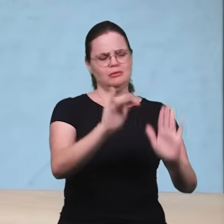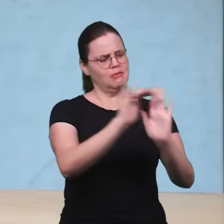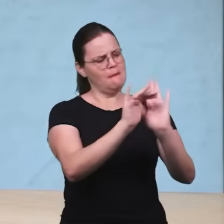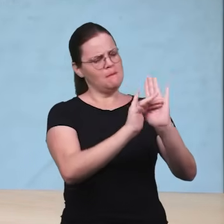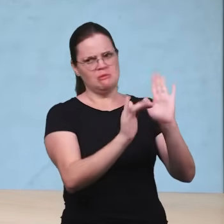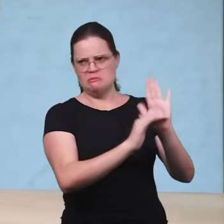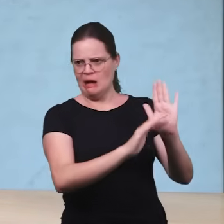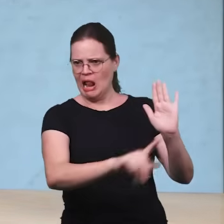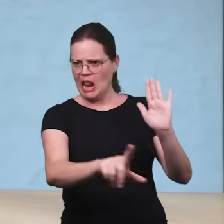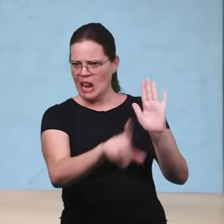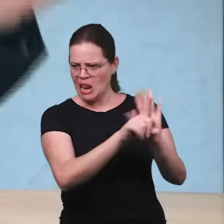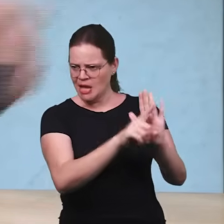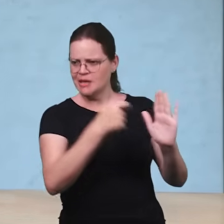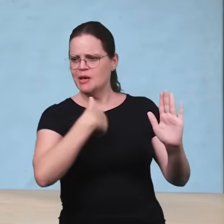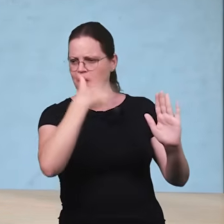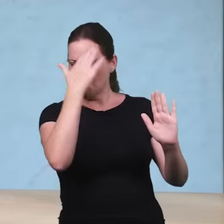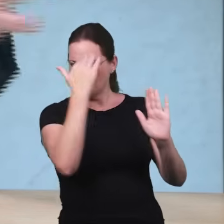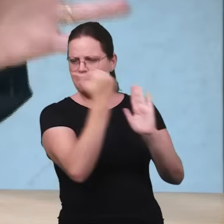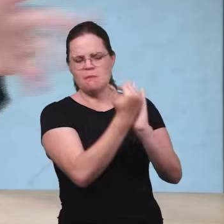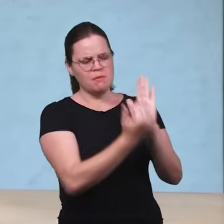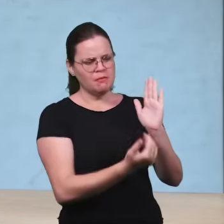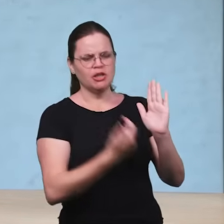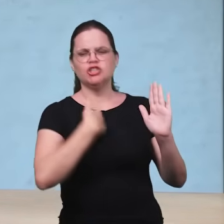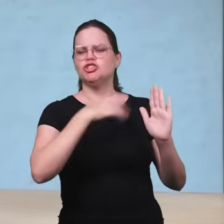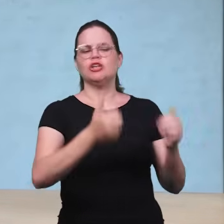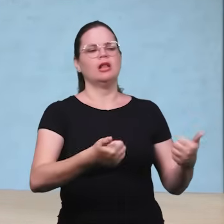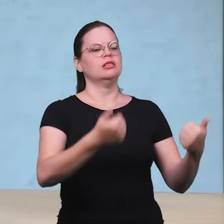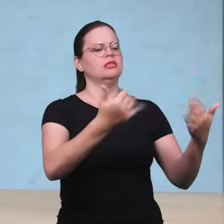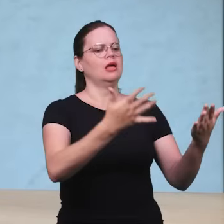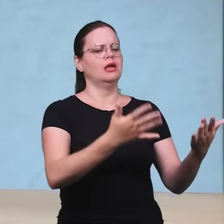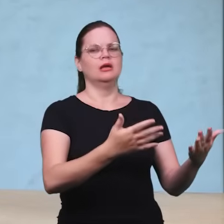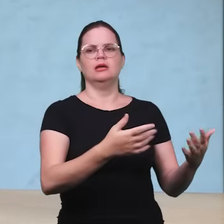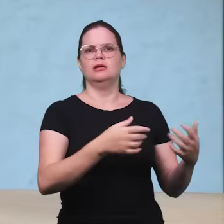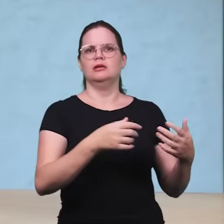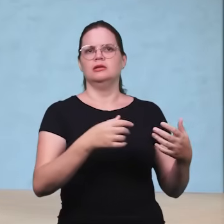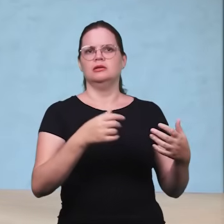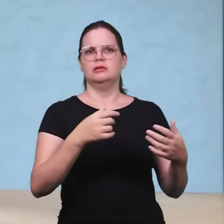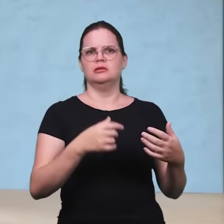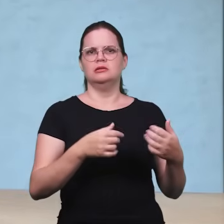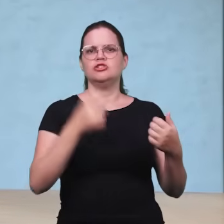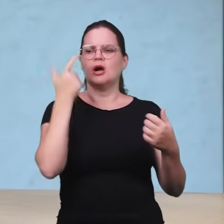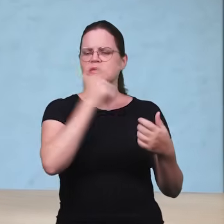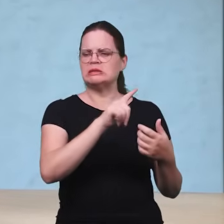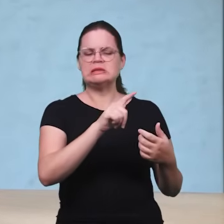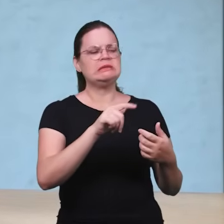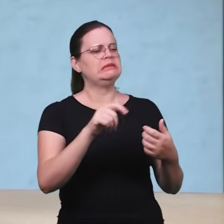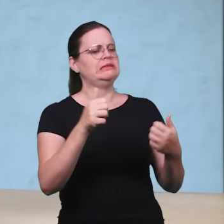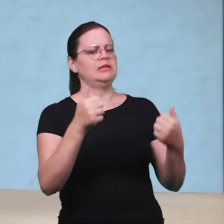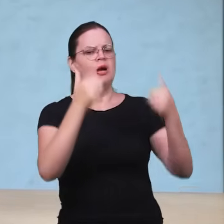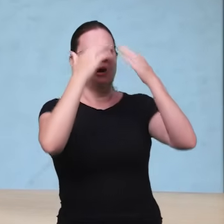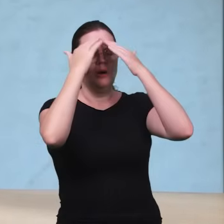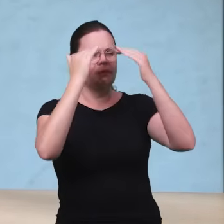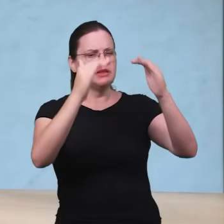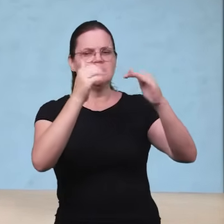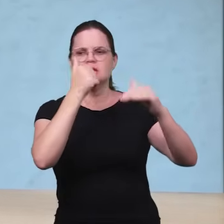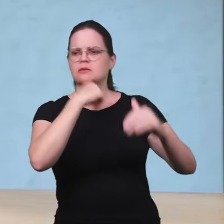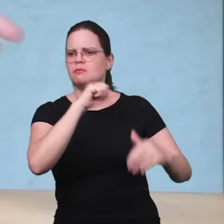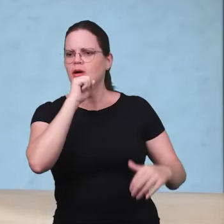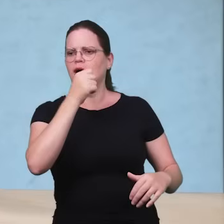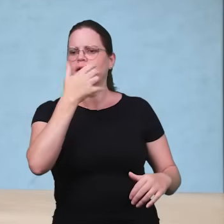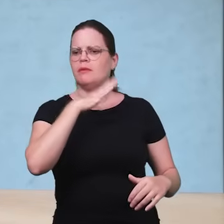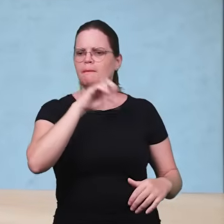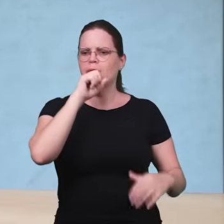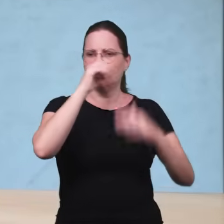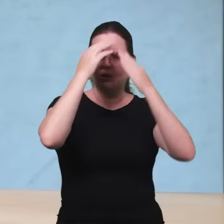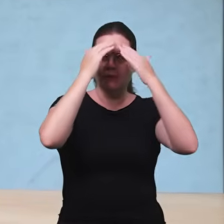fiz tudo. Eu já fiz tudo. Já dei o que tinha que dar para os pobres, para conquistar, e obedeço isso e faço aquilo. E